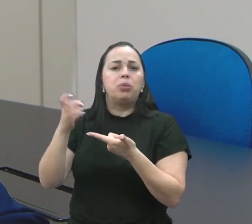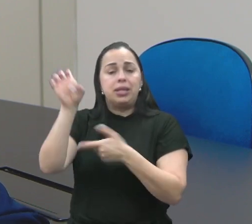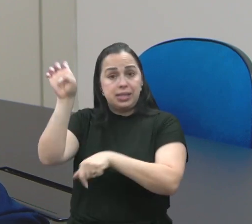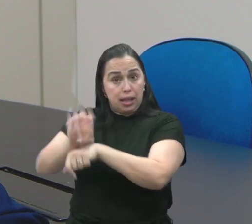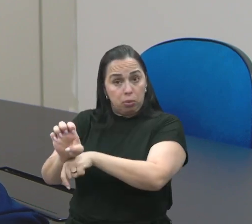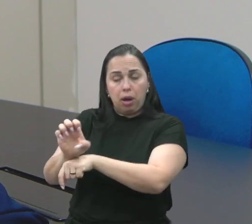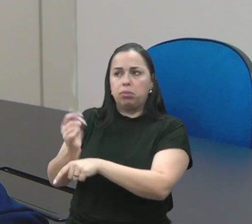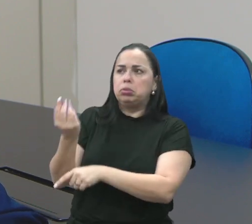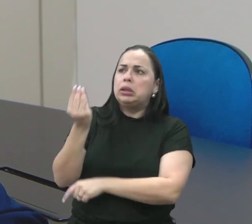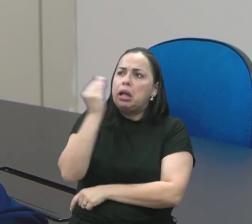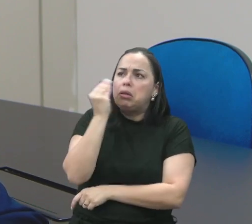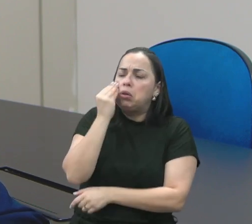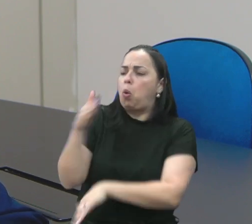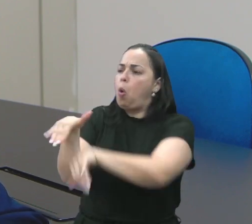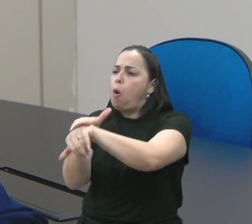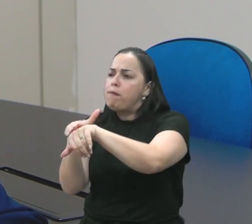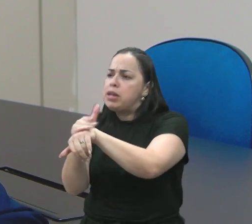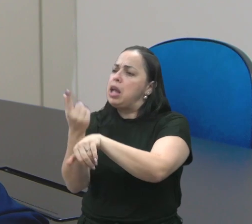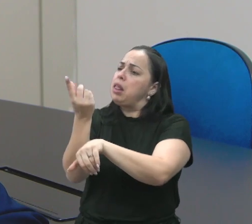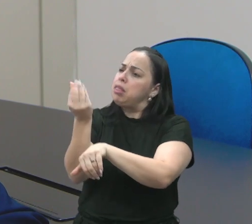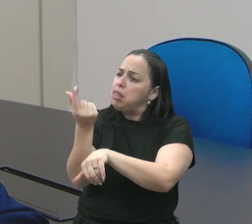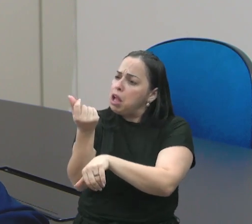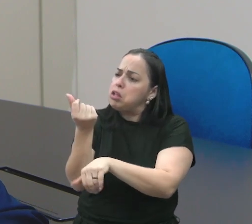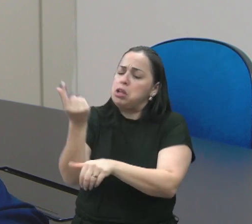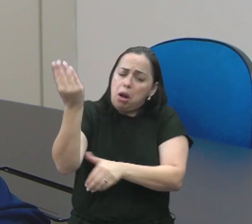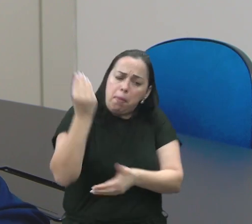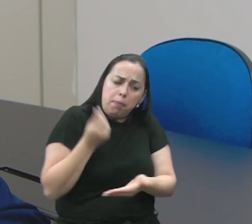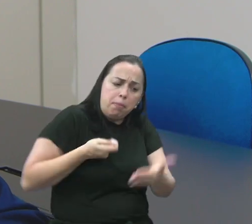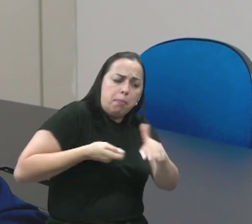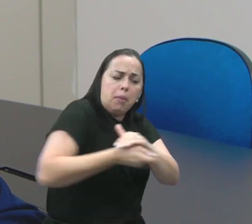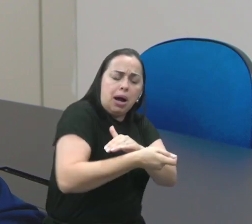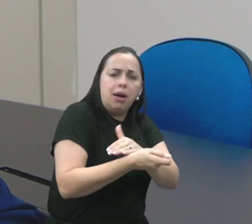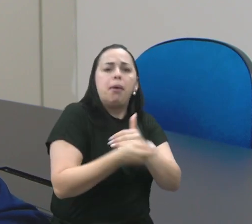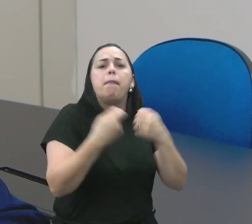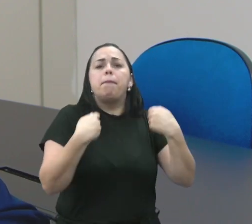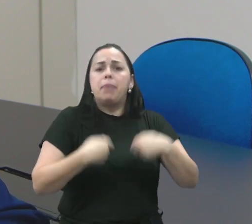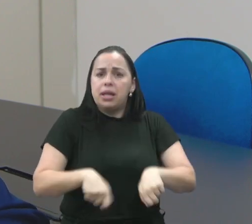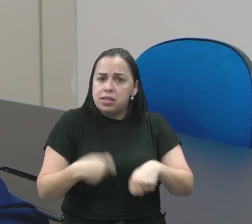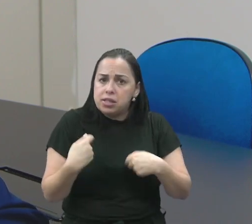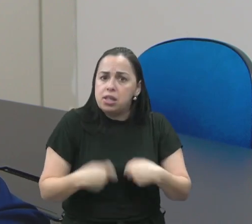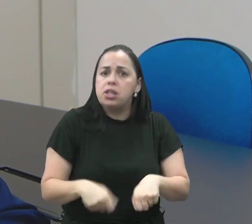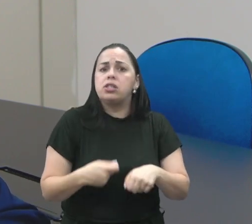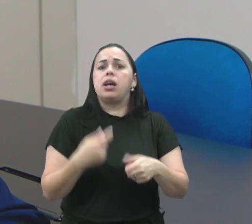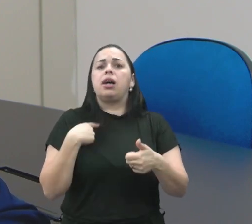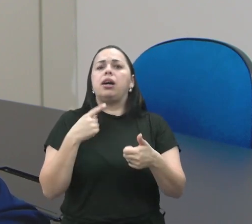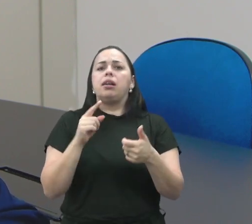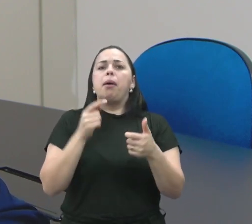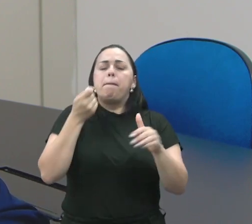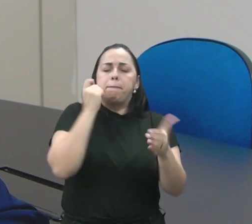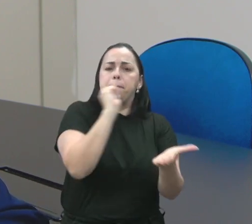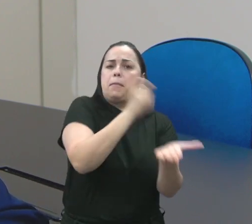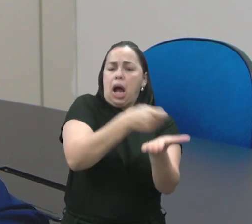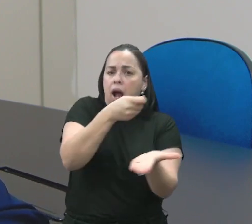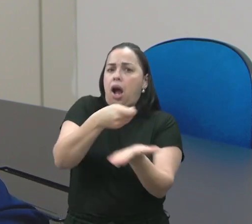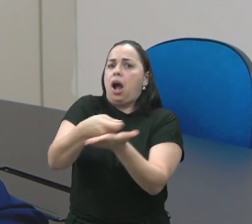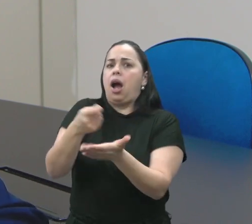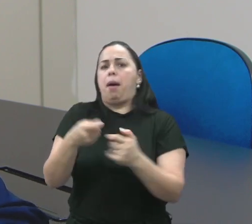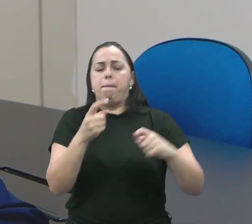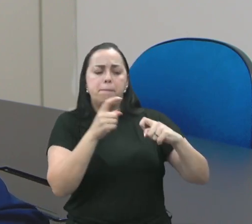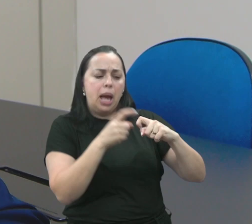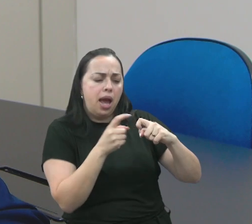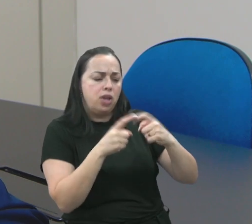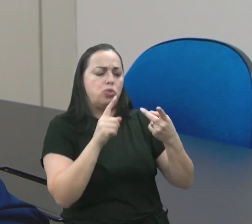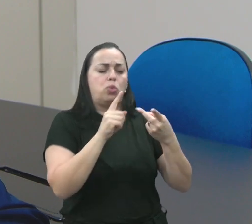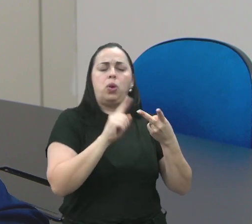trazer recursos e ajudar a melhorar essas filas, que a gente precisa comprar mais exames, precisa comprar mais consultas com especialidades, e a